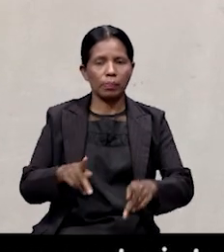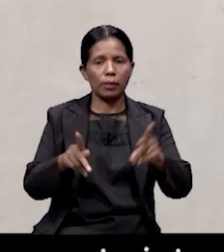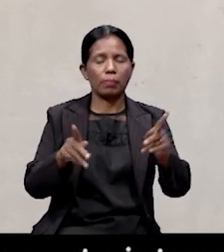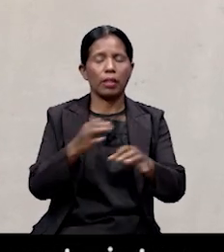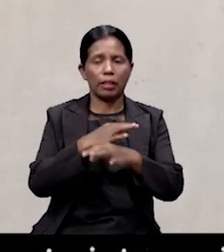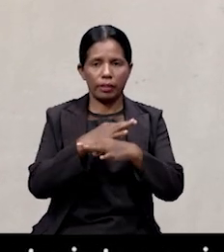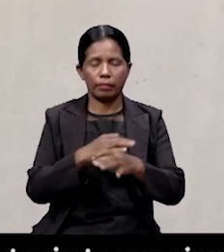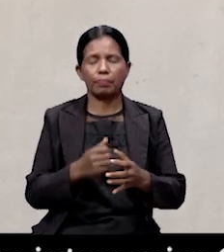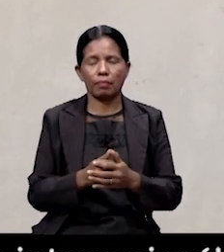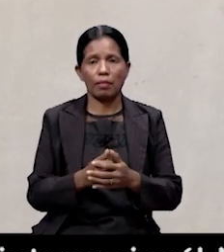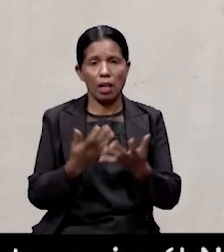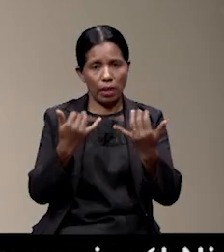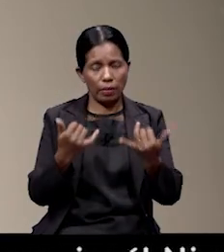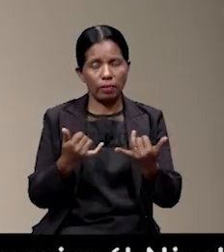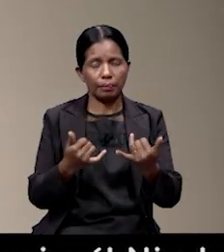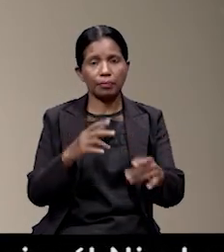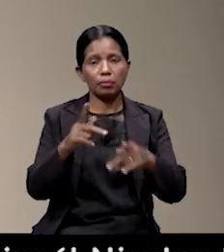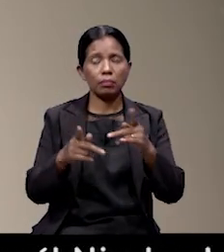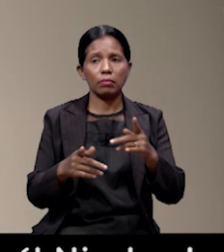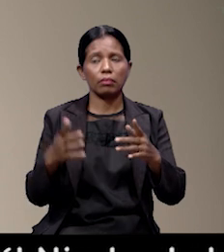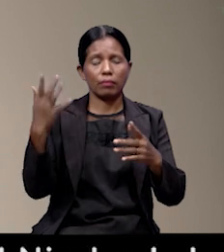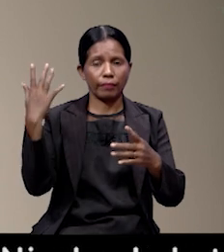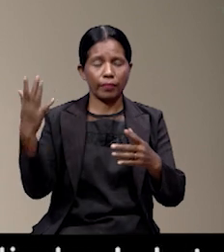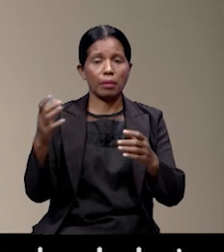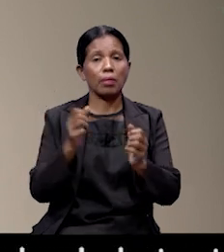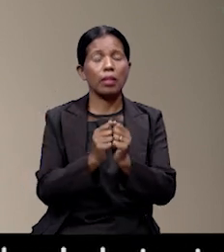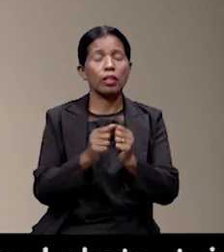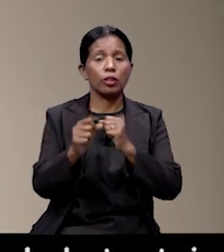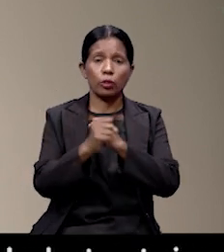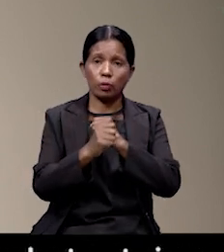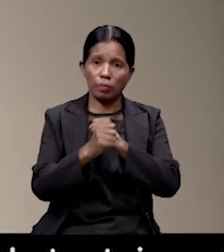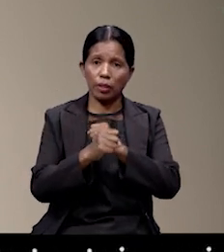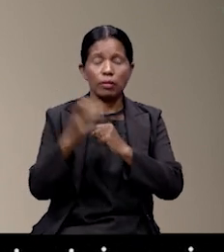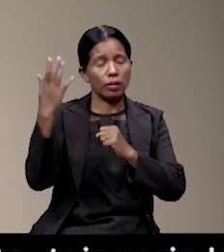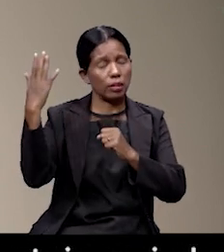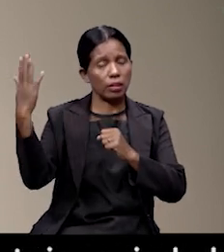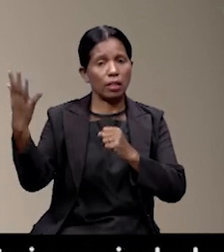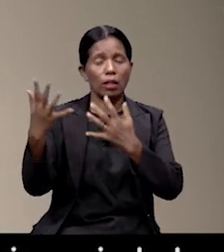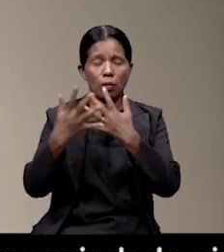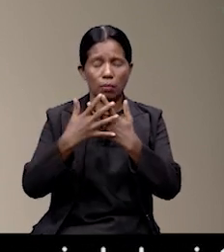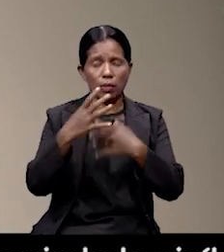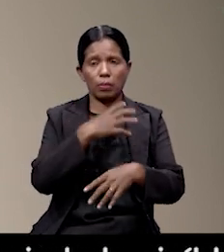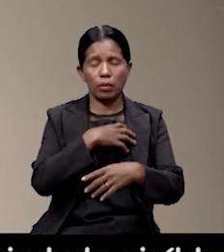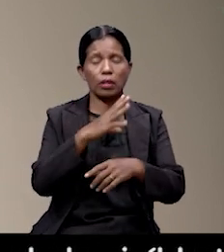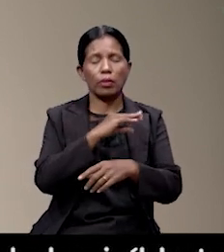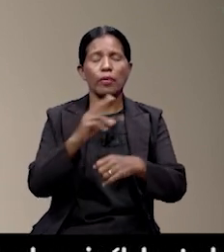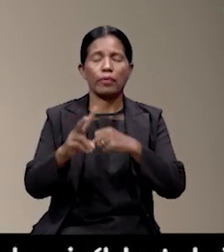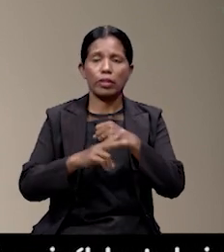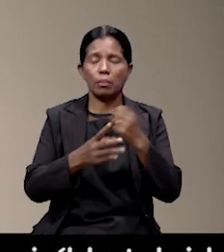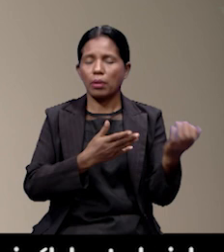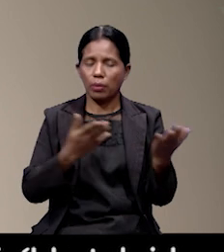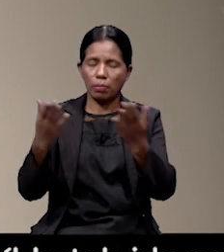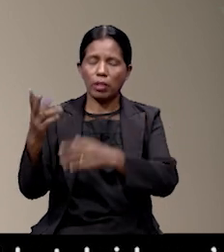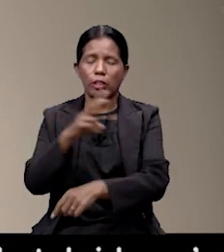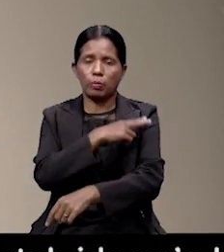ne suspeito ia hela sela detenção esquadra dong alaisu no vítima evoco quedas bo hospital nacional Guido Valadares ho de halau